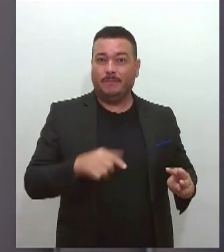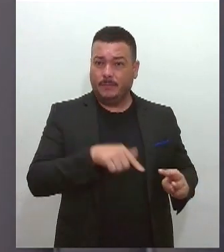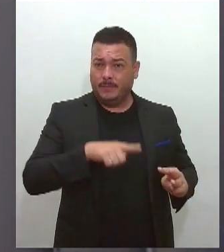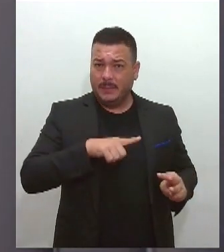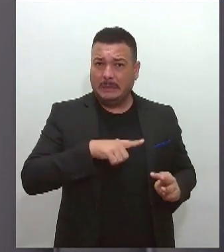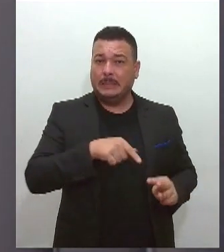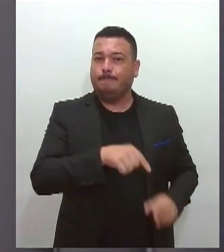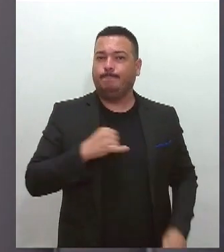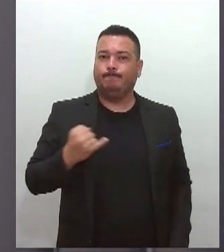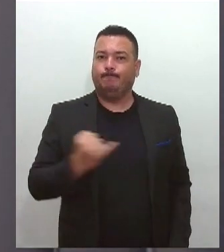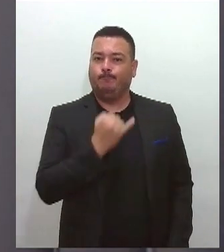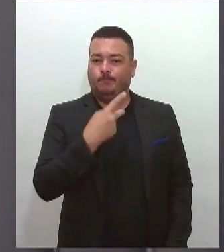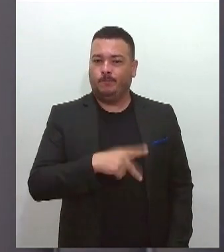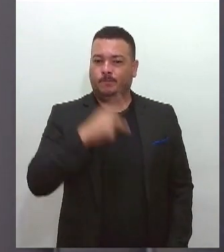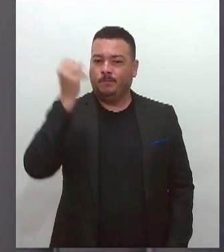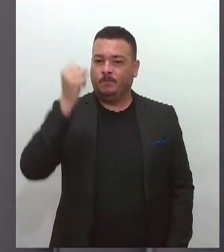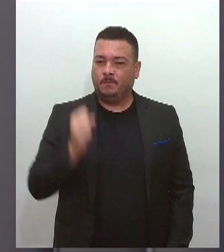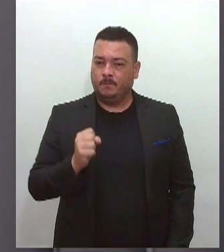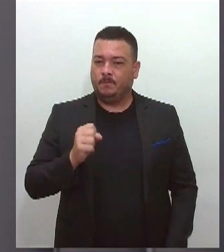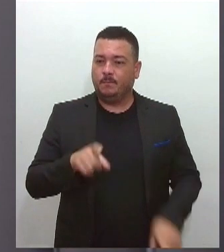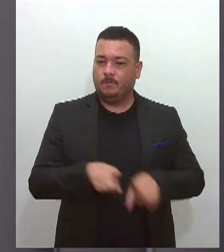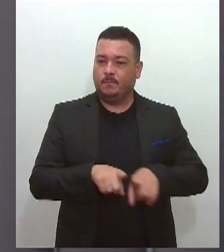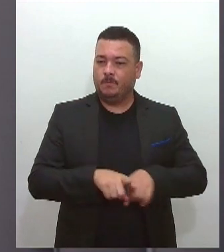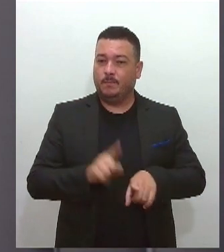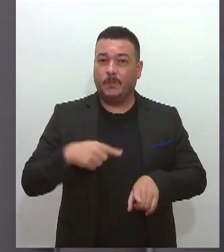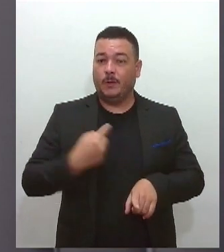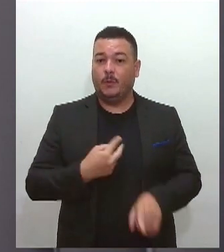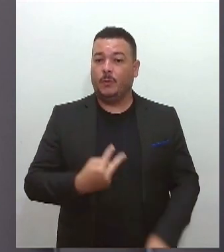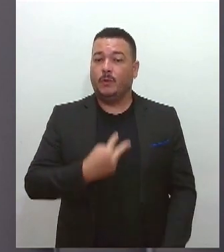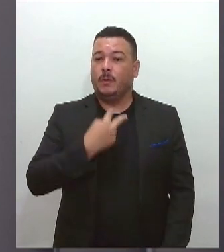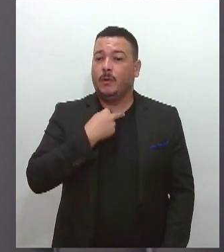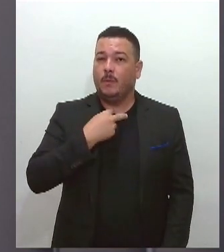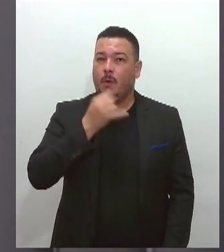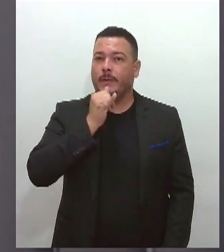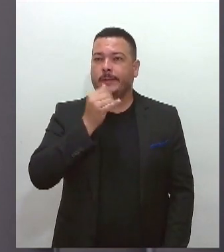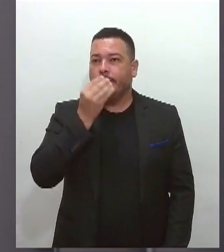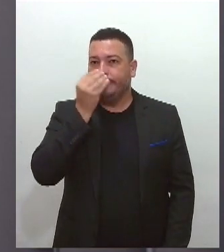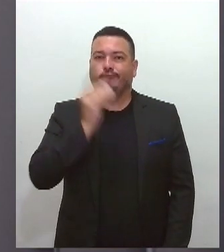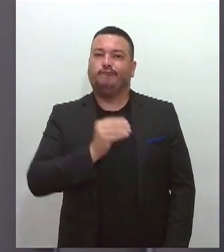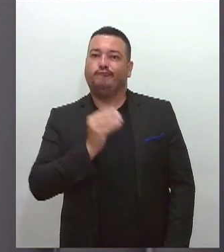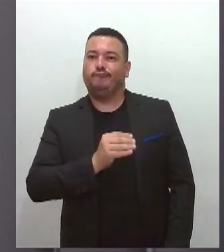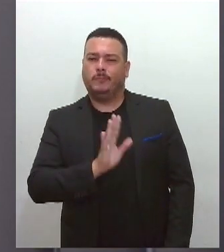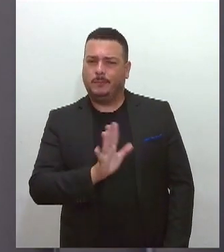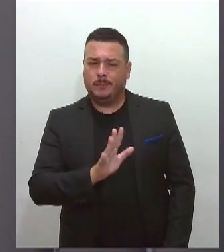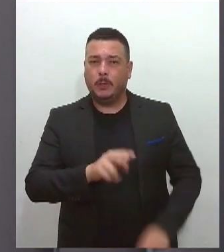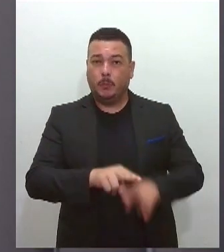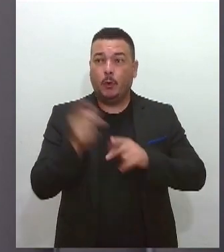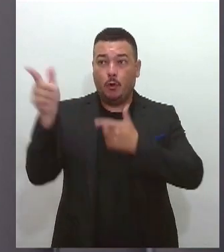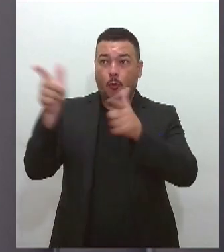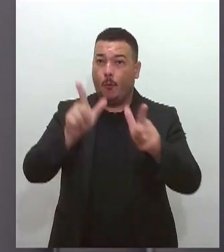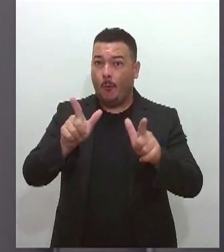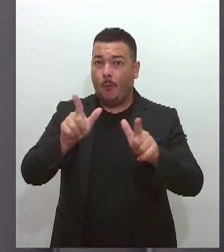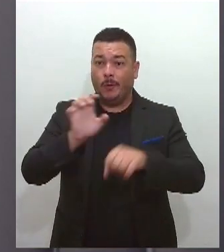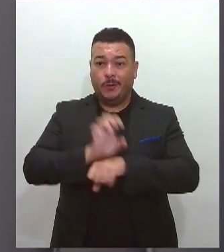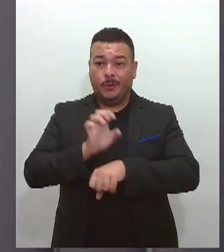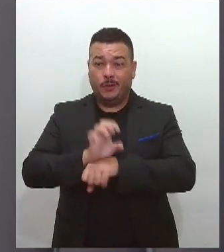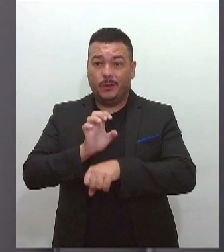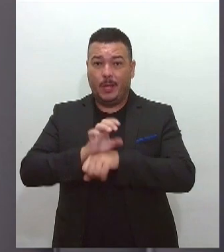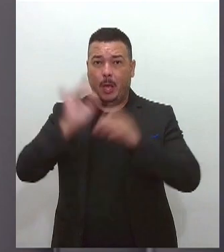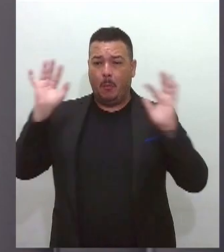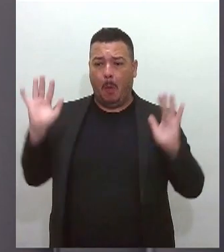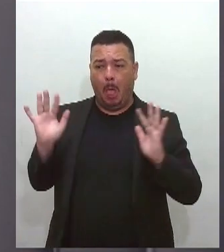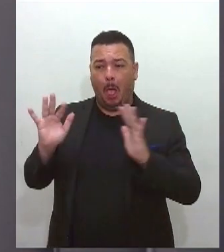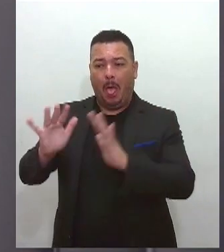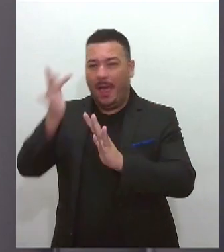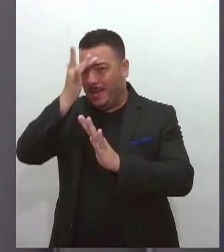estado de Sergipe, e a gente não pode deixar apagar, gente. A gente vê em outros estados uma movimentação bacana. As pessoas pegam o fim